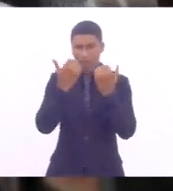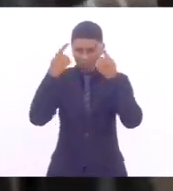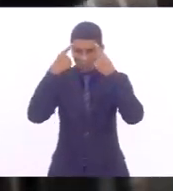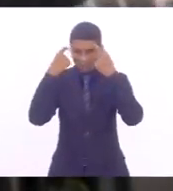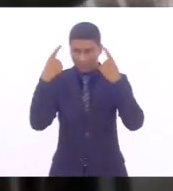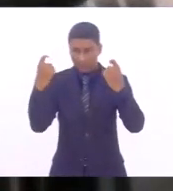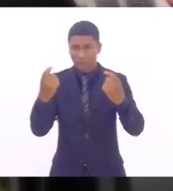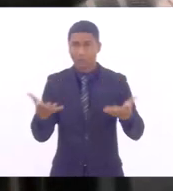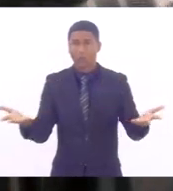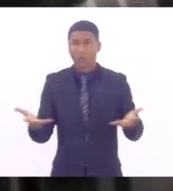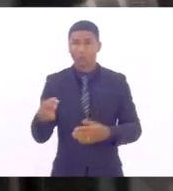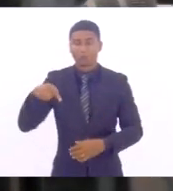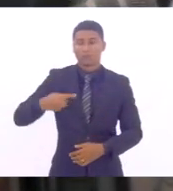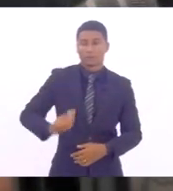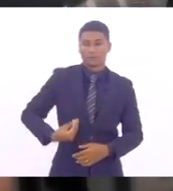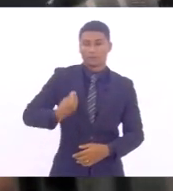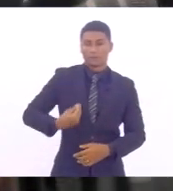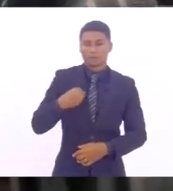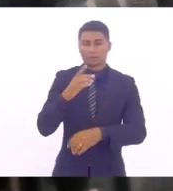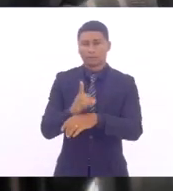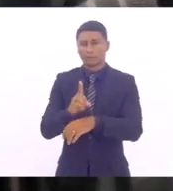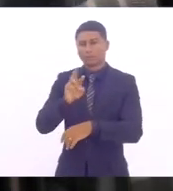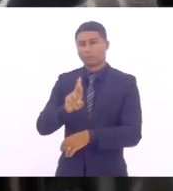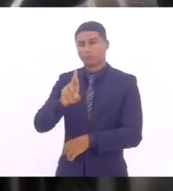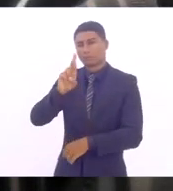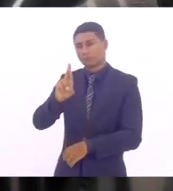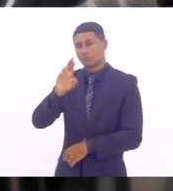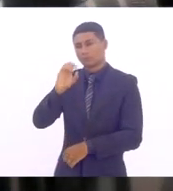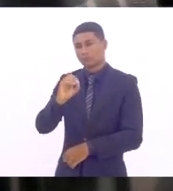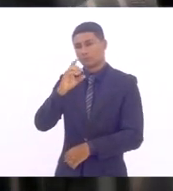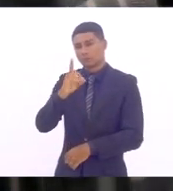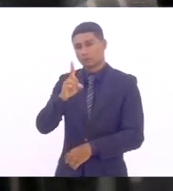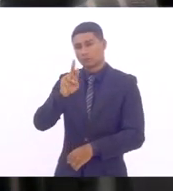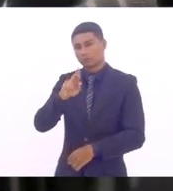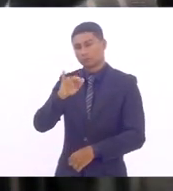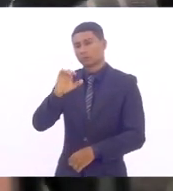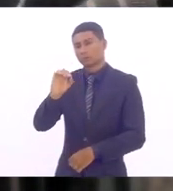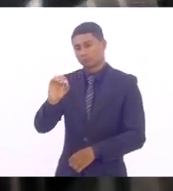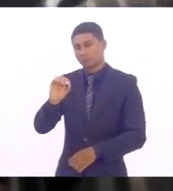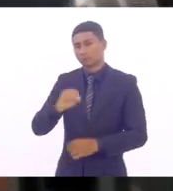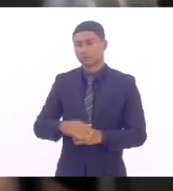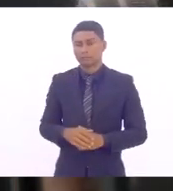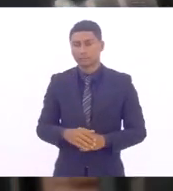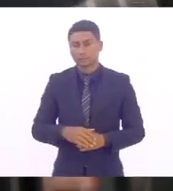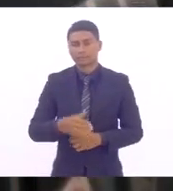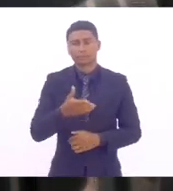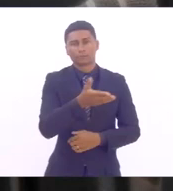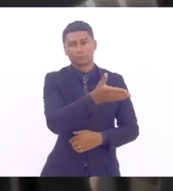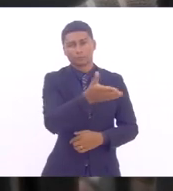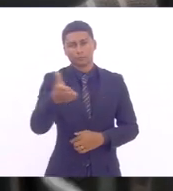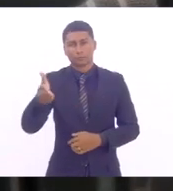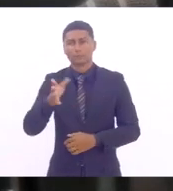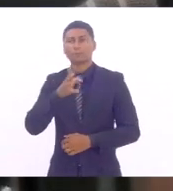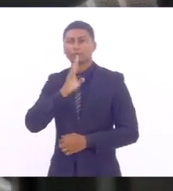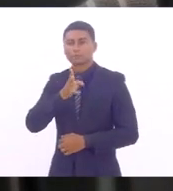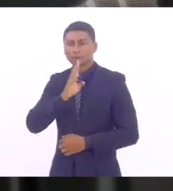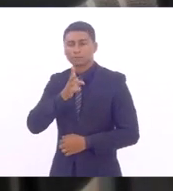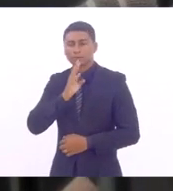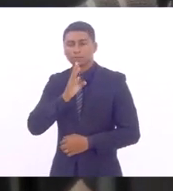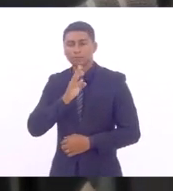também conosco o Dr. Rodrigo Terra, talvez personagem que os senhores já conheçam, bem,